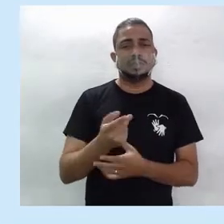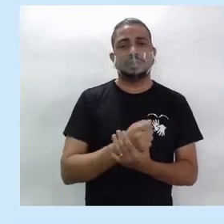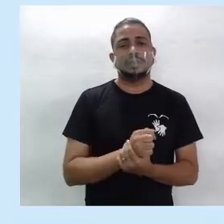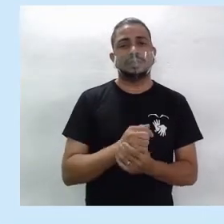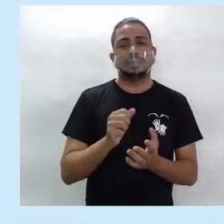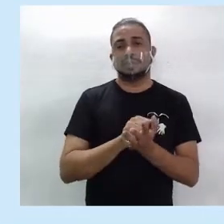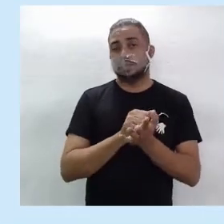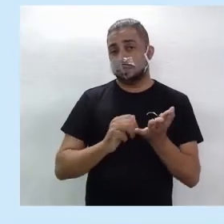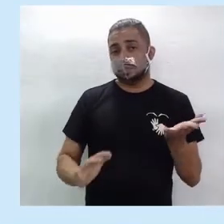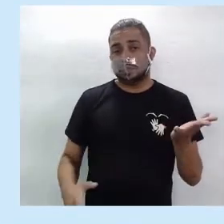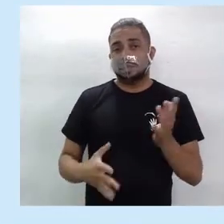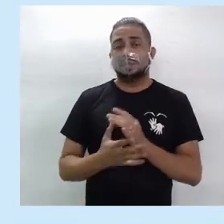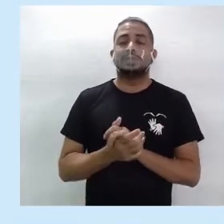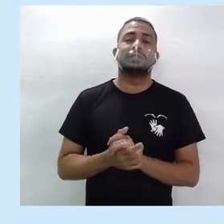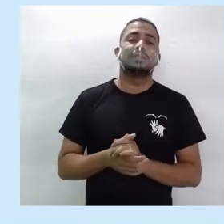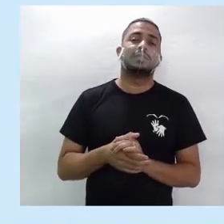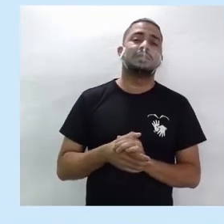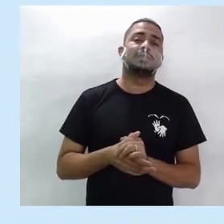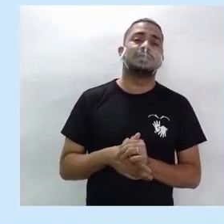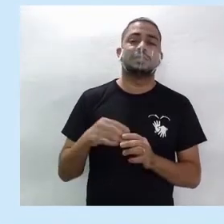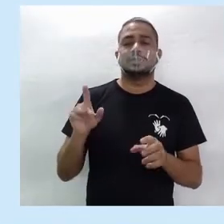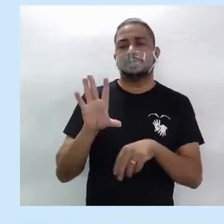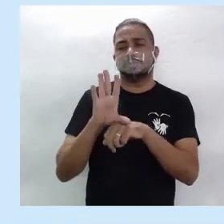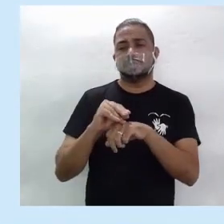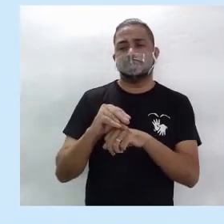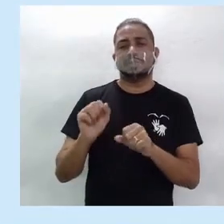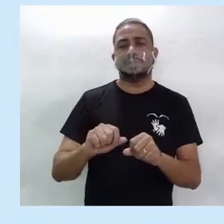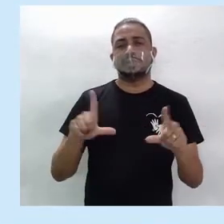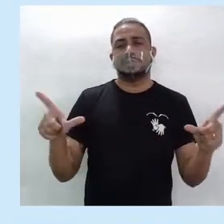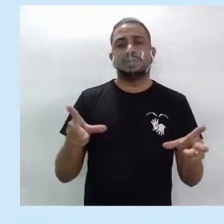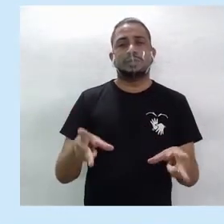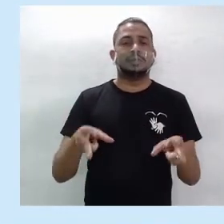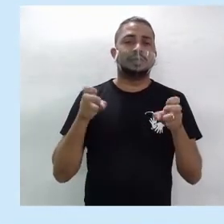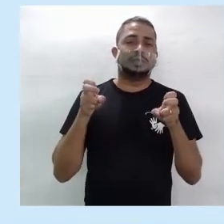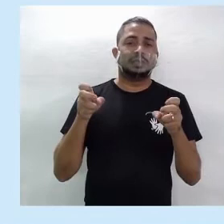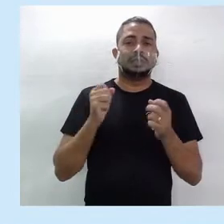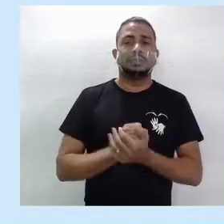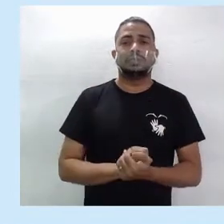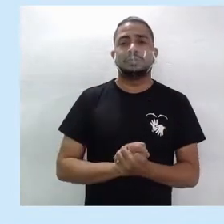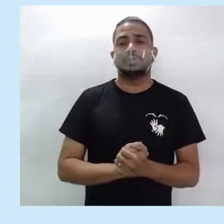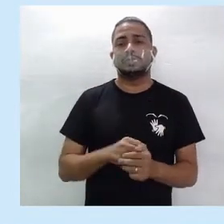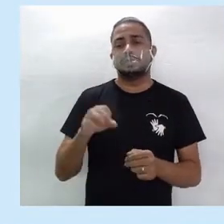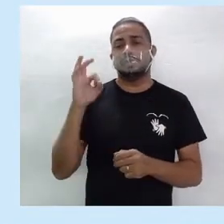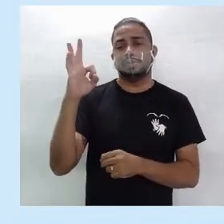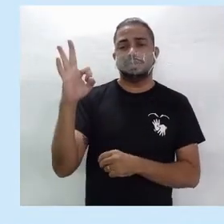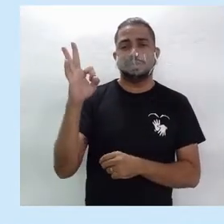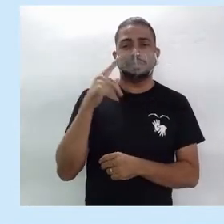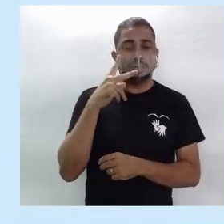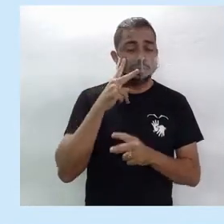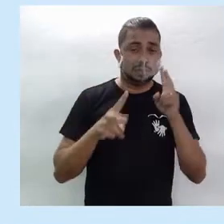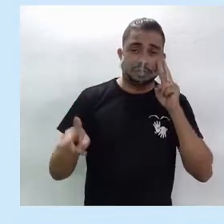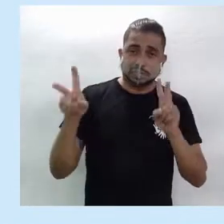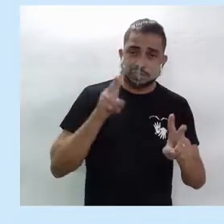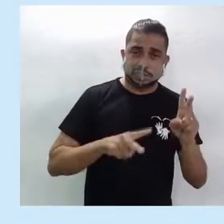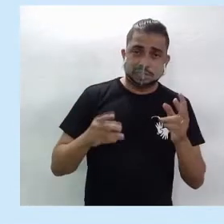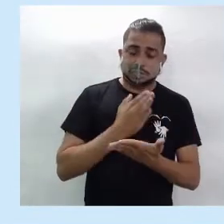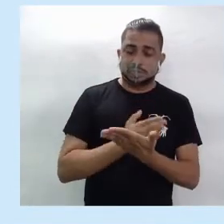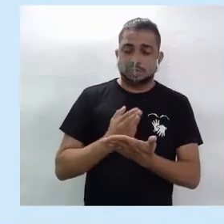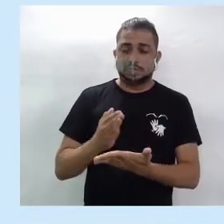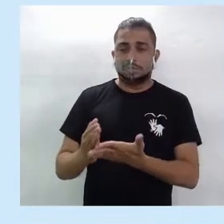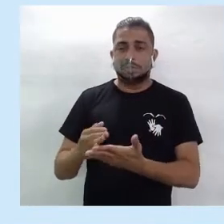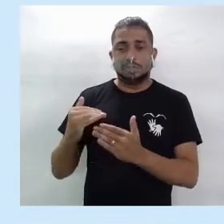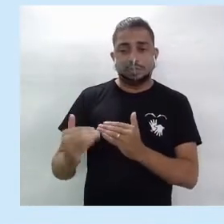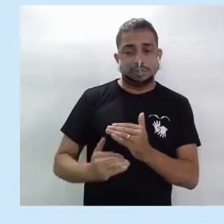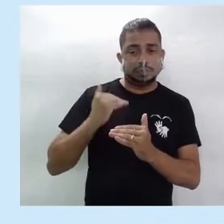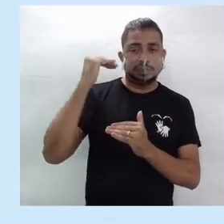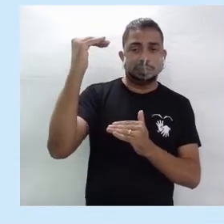tá? Então, é só dar print na tela, observar o mapa na questão dos graus aí que vocês estão vendo, na parte